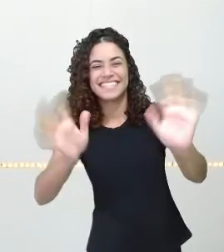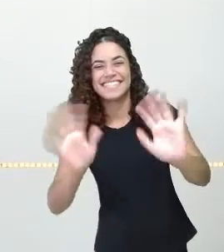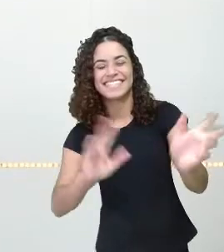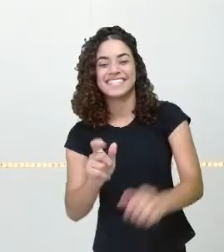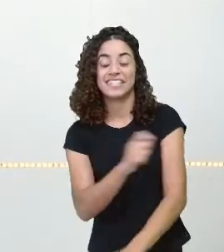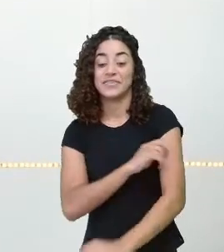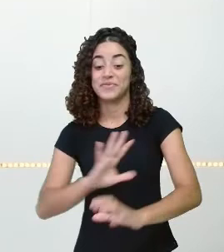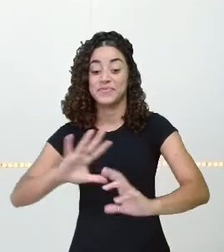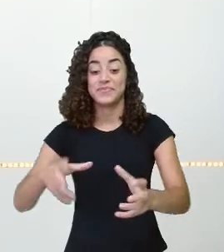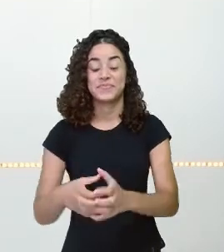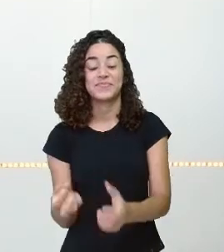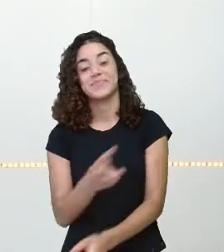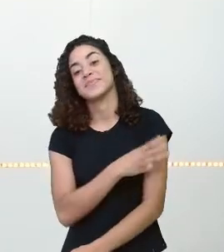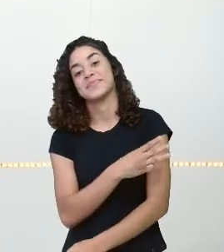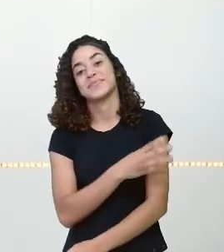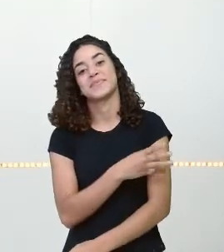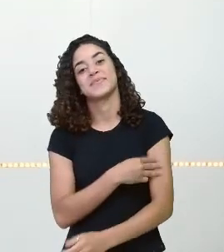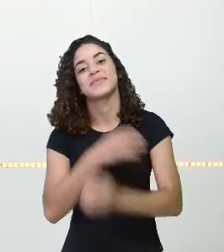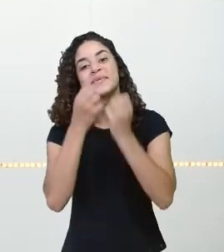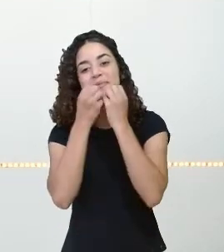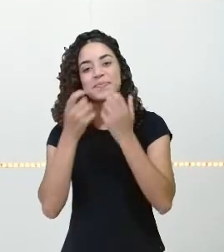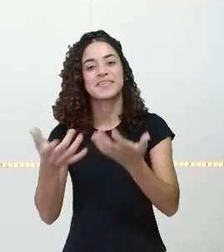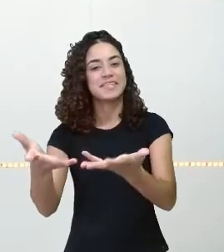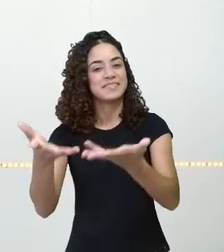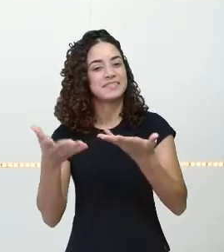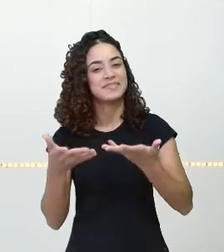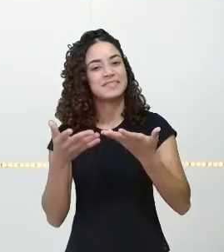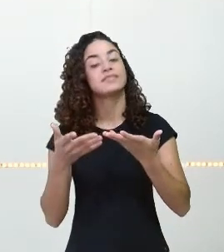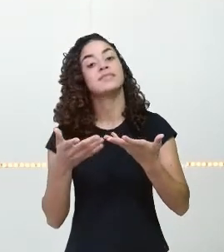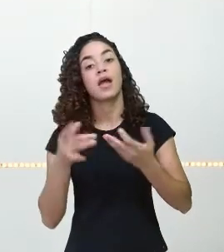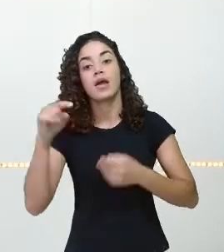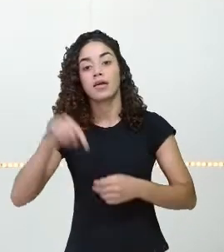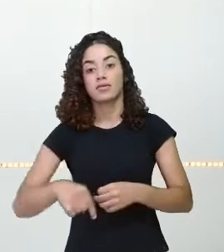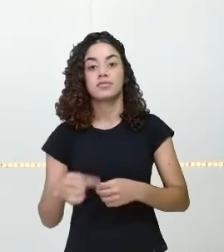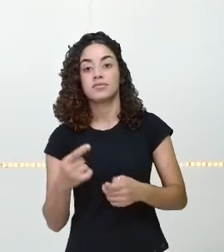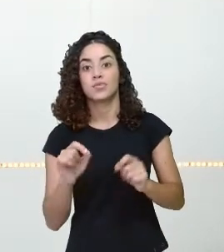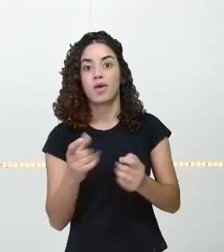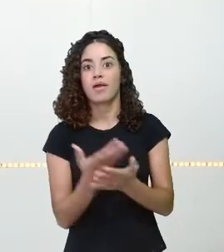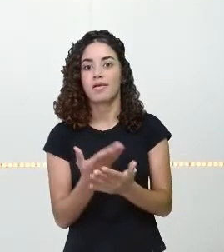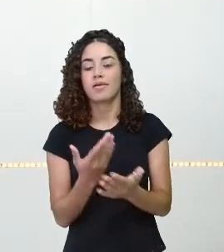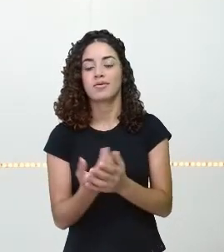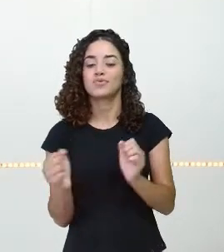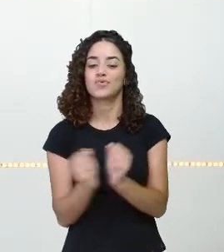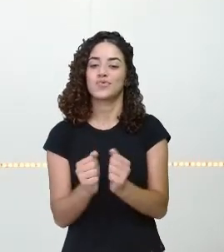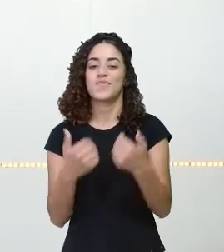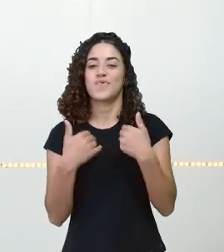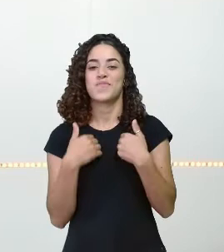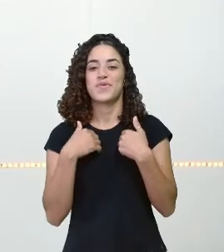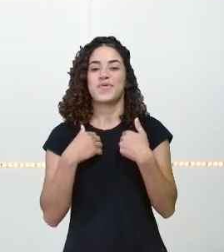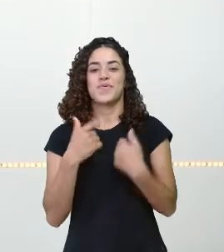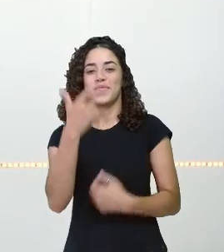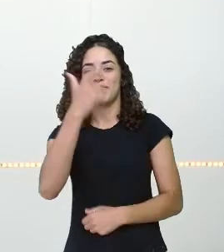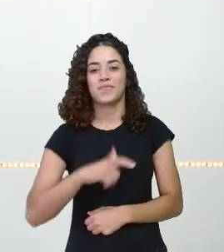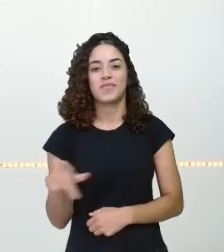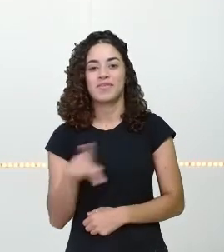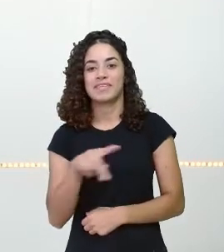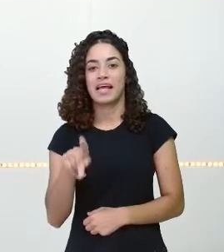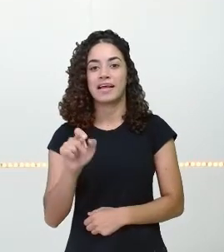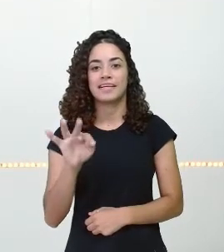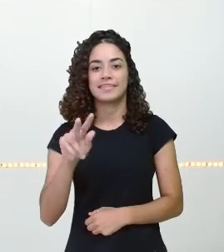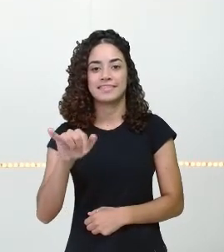Olá, turminha do terceiro ano, sejam todos e todas bem-vindas a mais uma aula comigo, professora Kátia